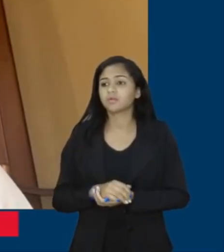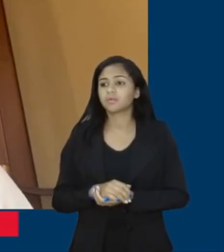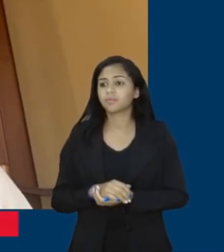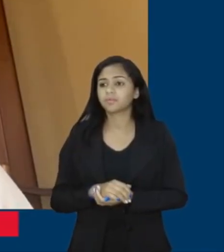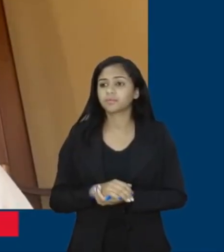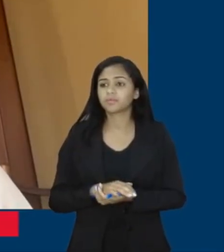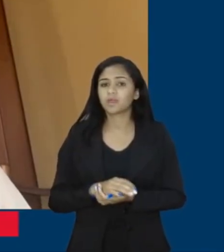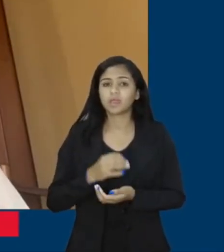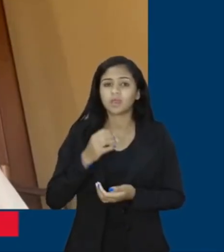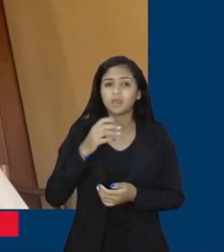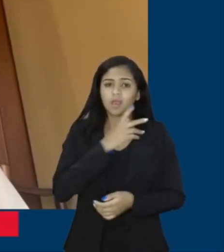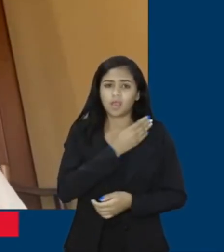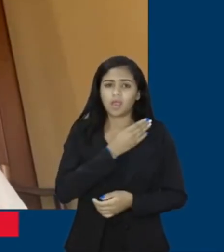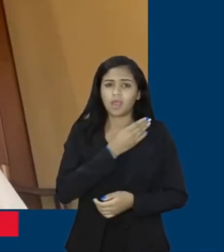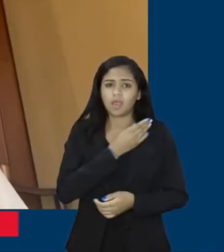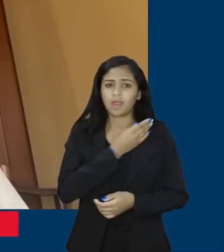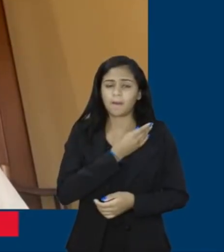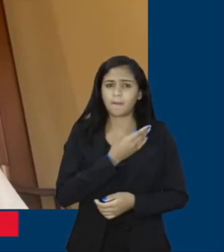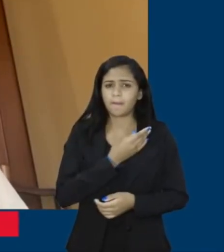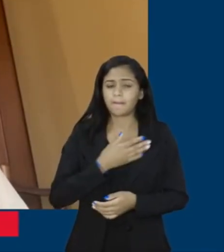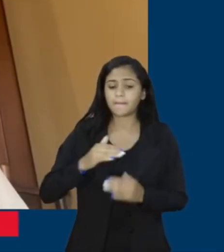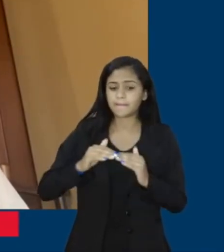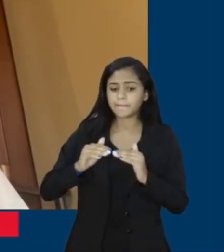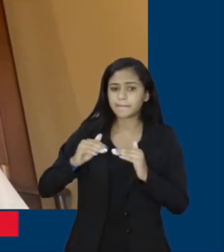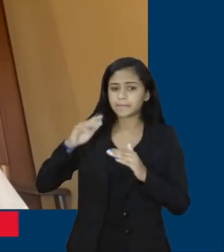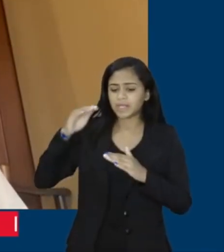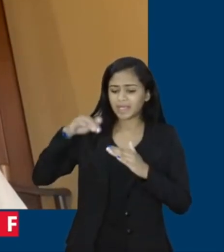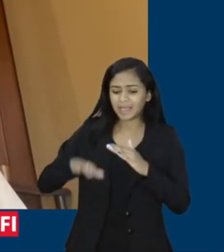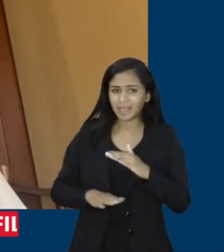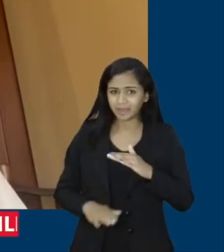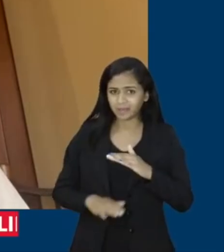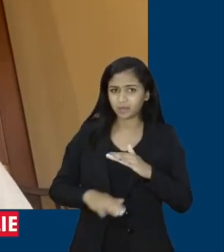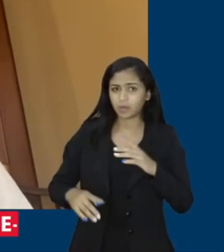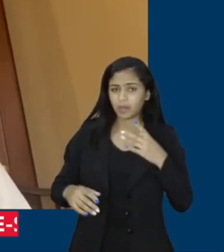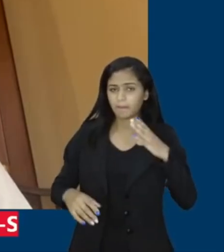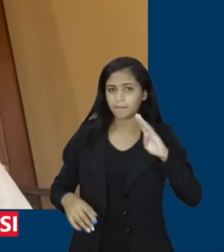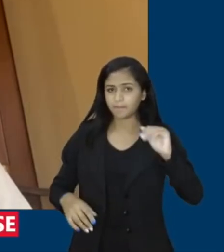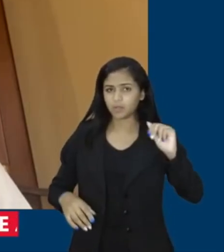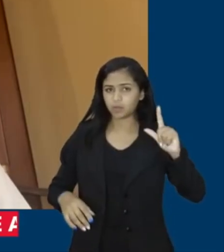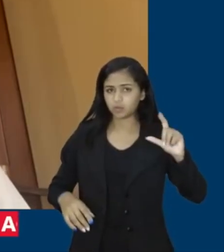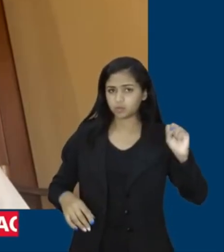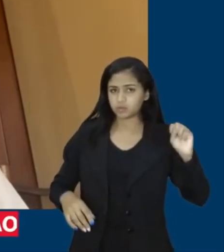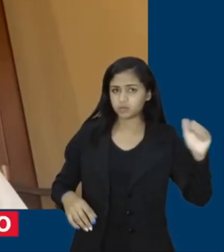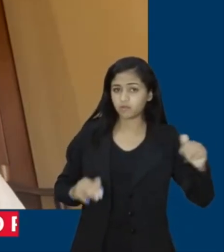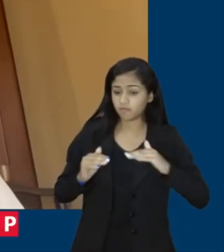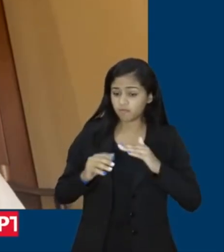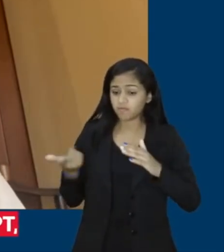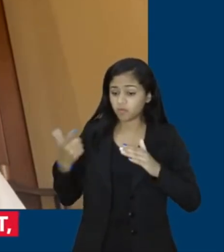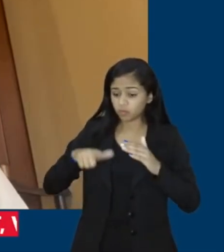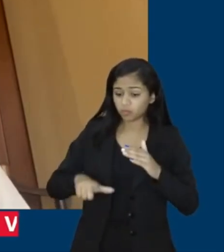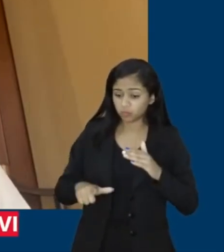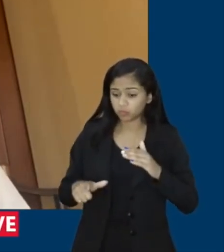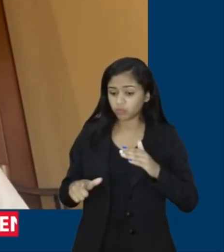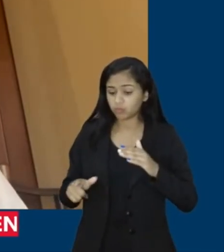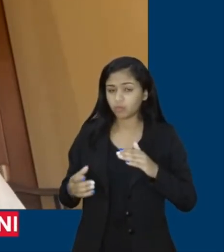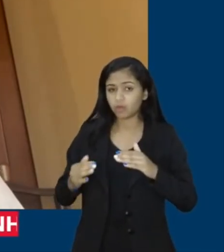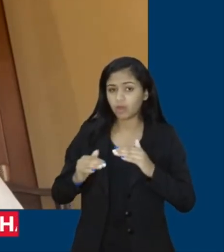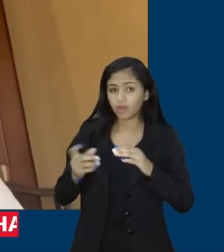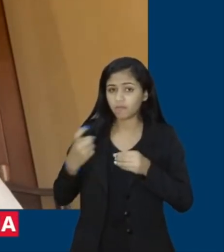que a Bolsa ontem, depois de 12, 13 quedas consecutivas, voltou a subir. Os